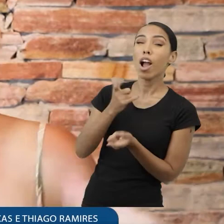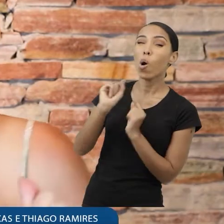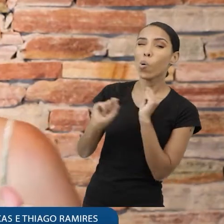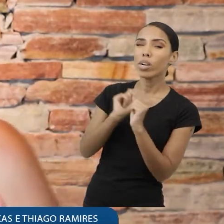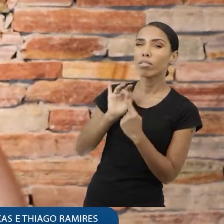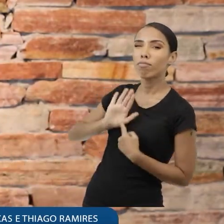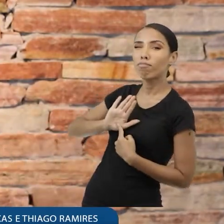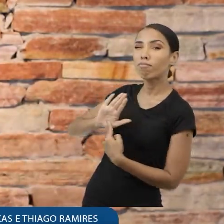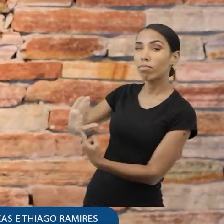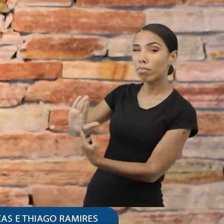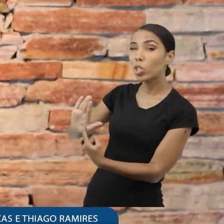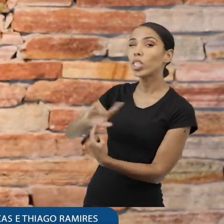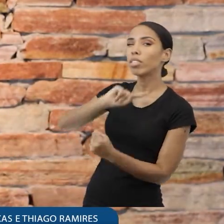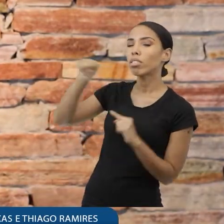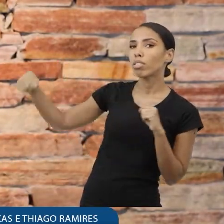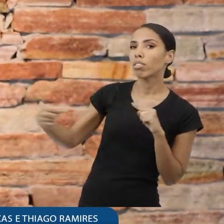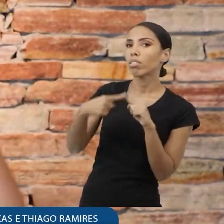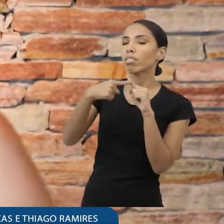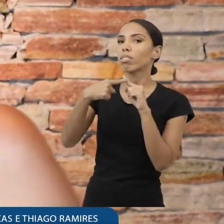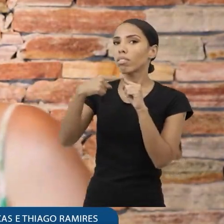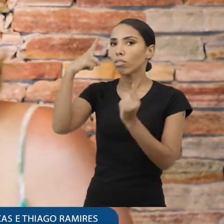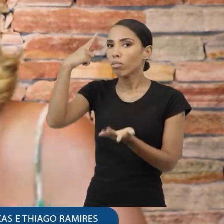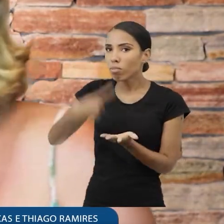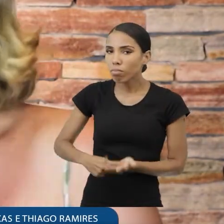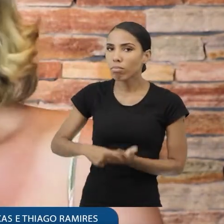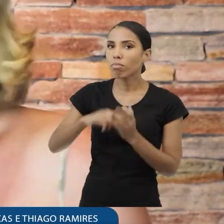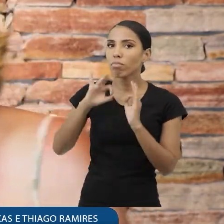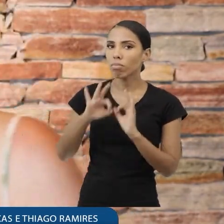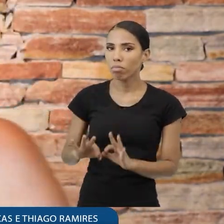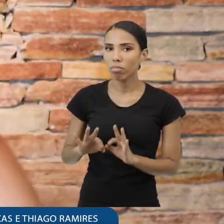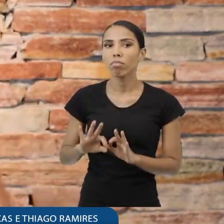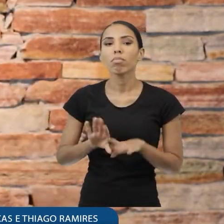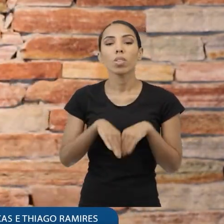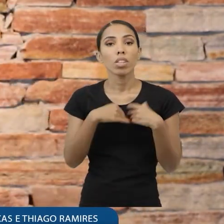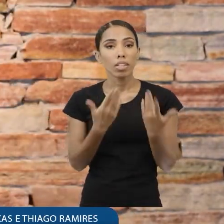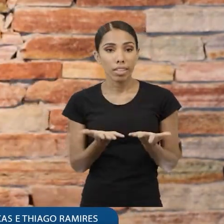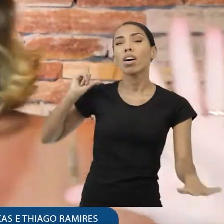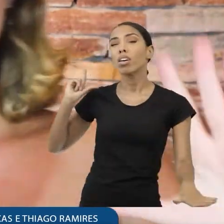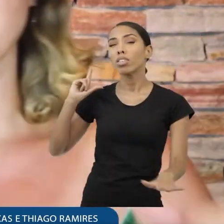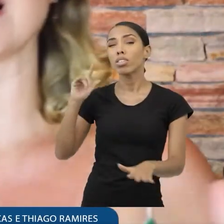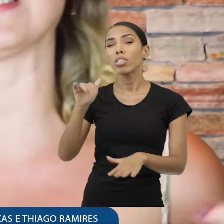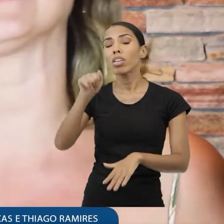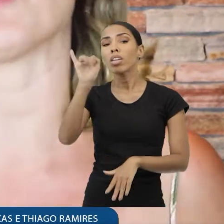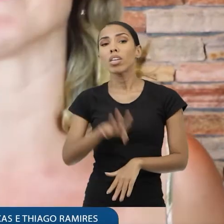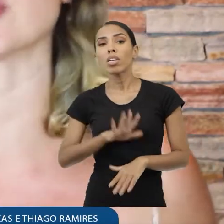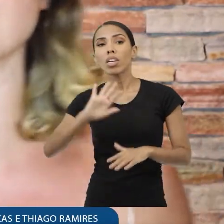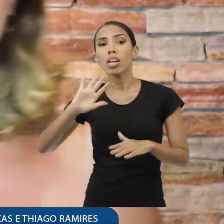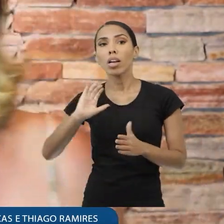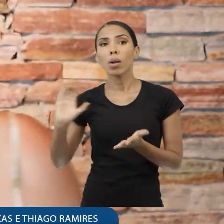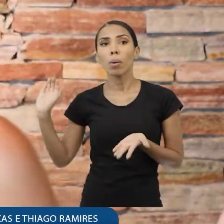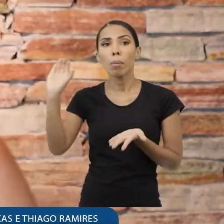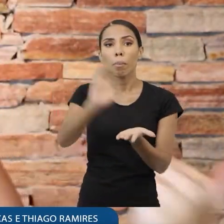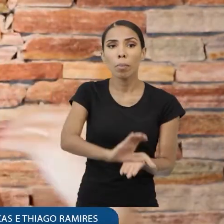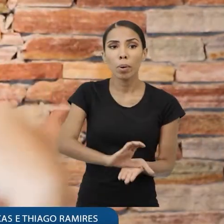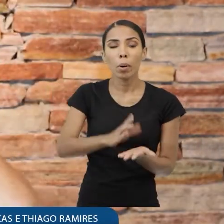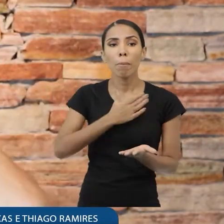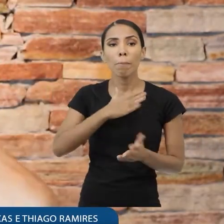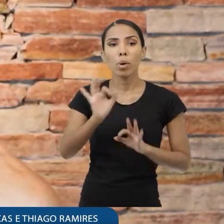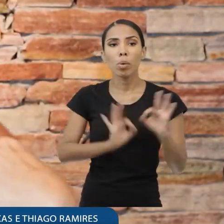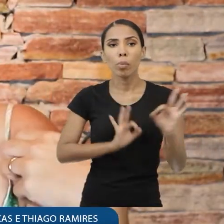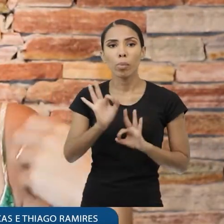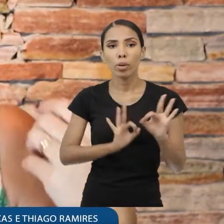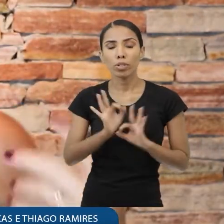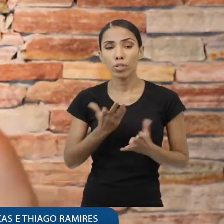desse investidor, porque aí sim você vai estar dialogando com o que ele quer de fato, né? Primeiro, quem é o patrocinador do